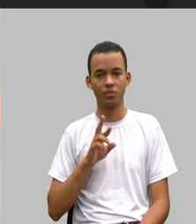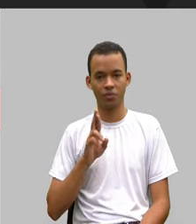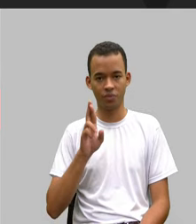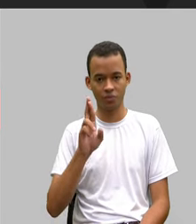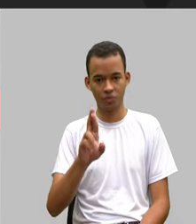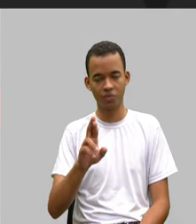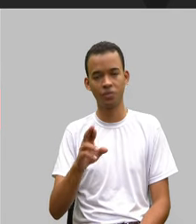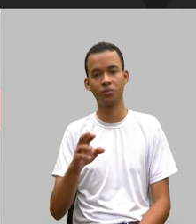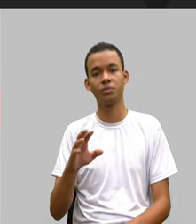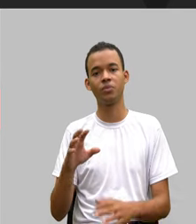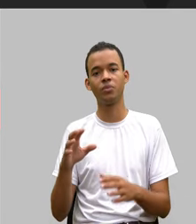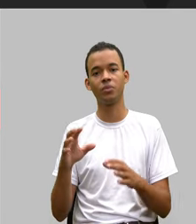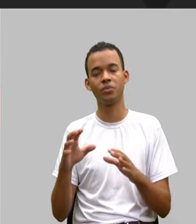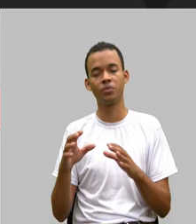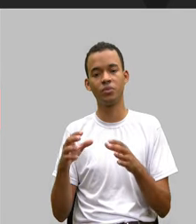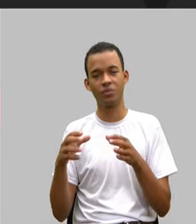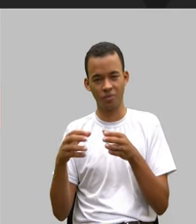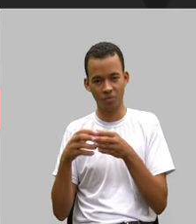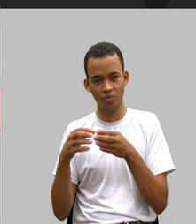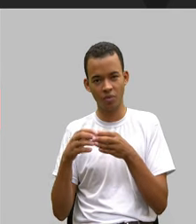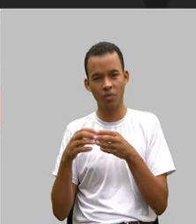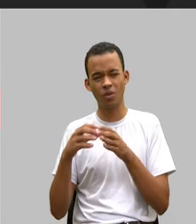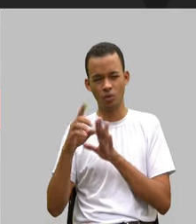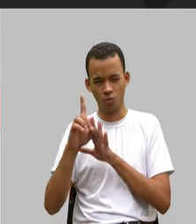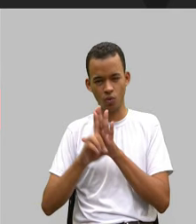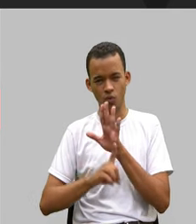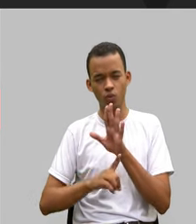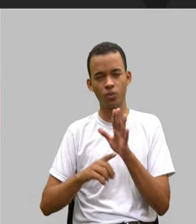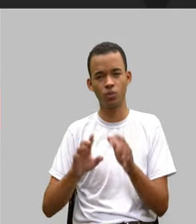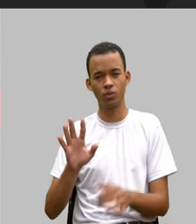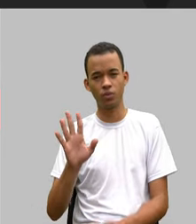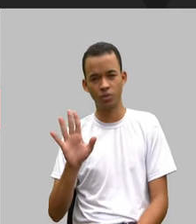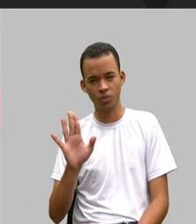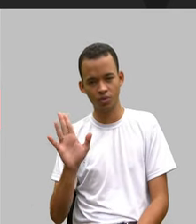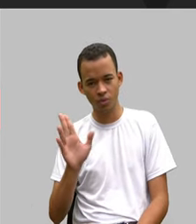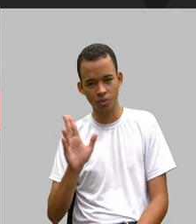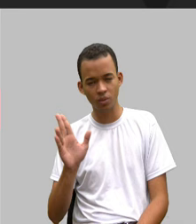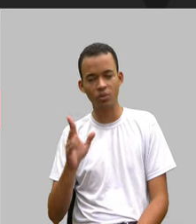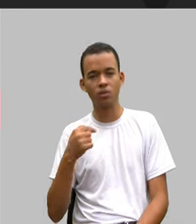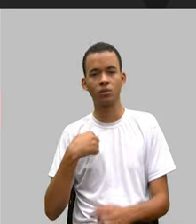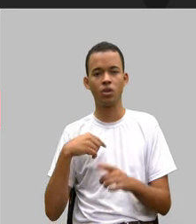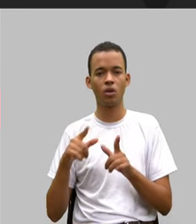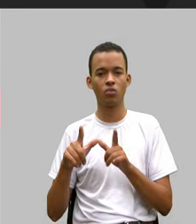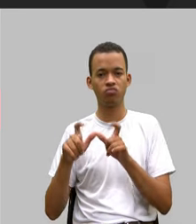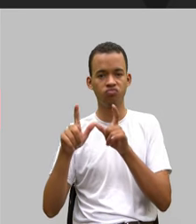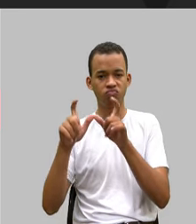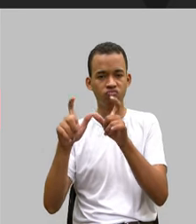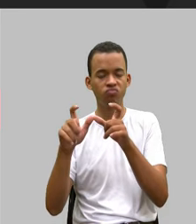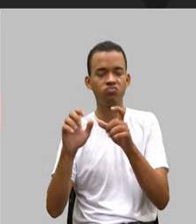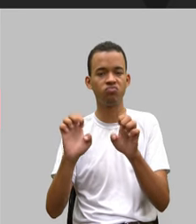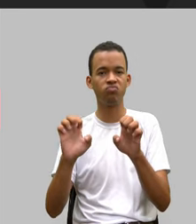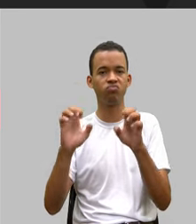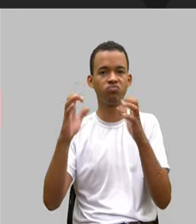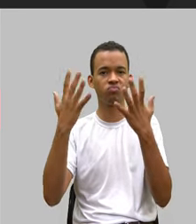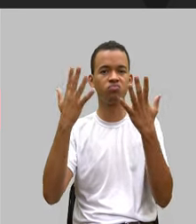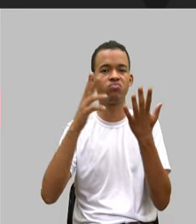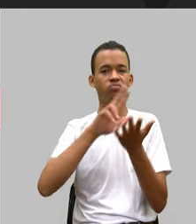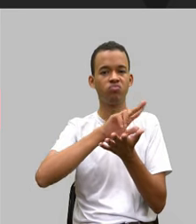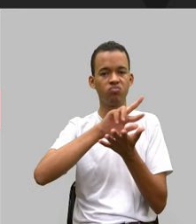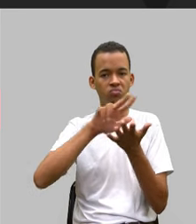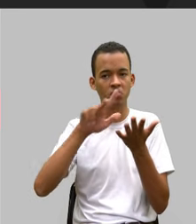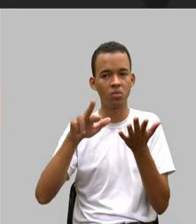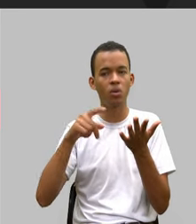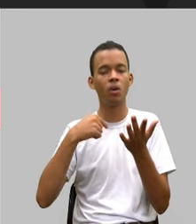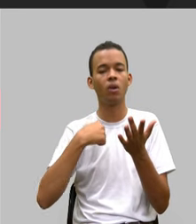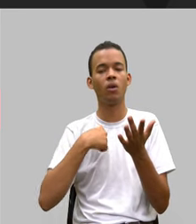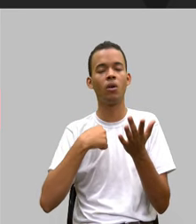daab Federal eu sempre quando viajo quando tô em nesses eventos eu sempre cumprimento